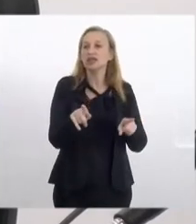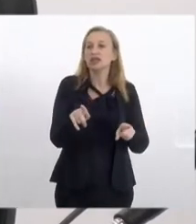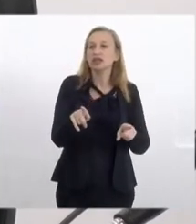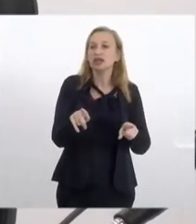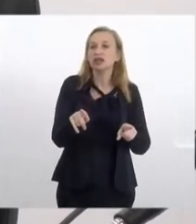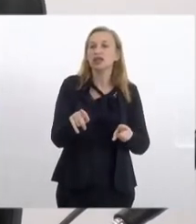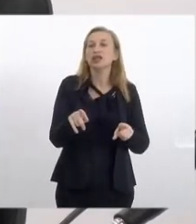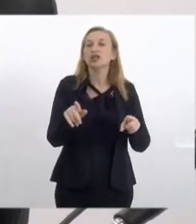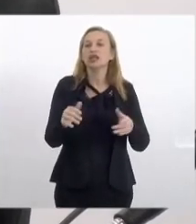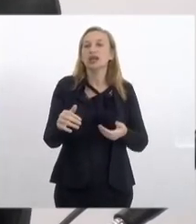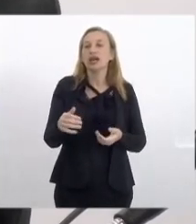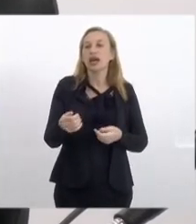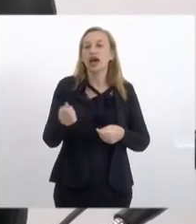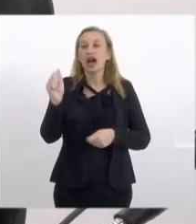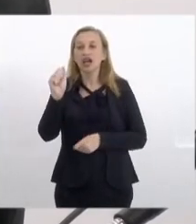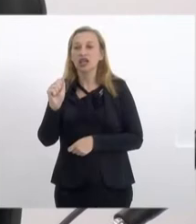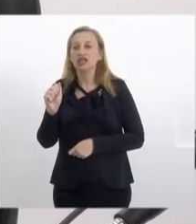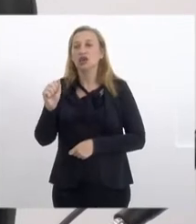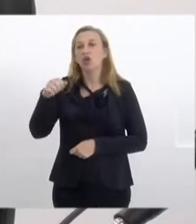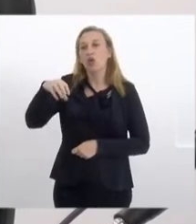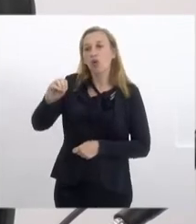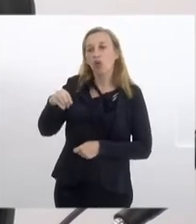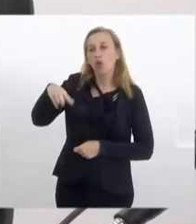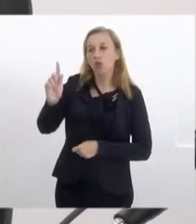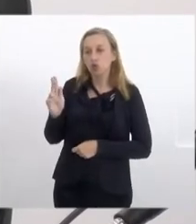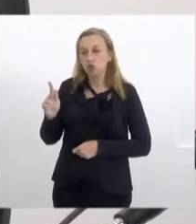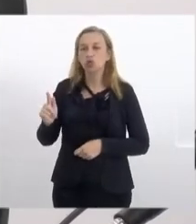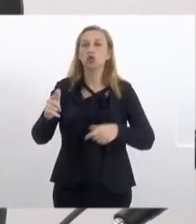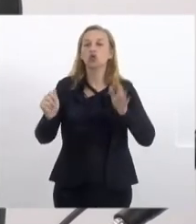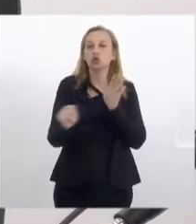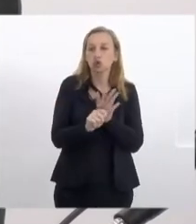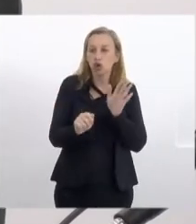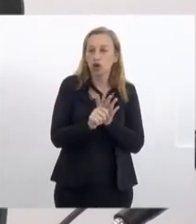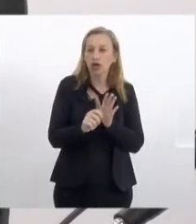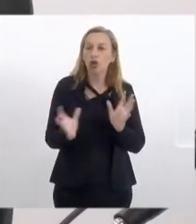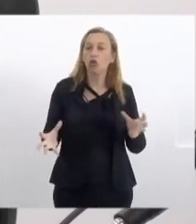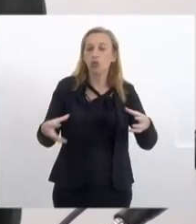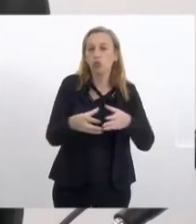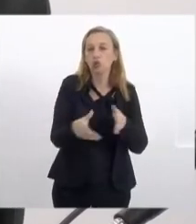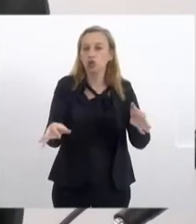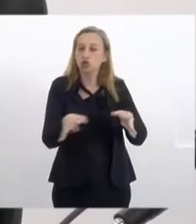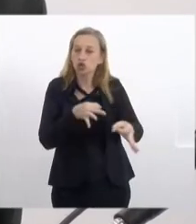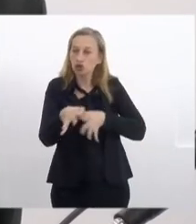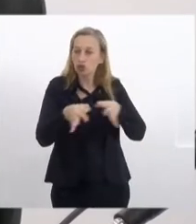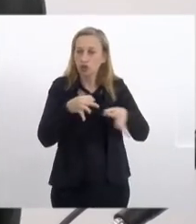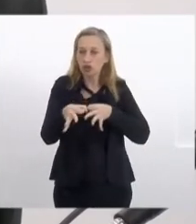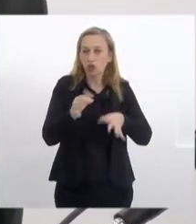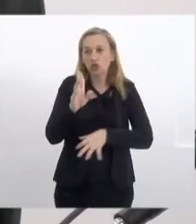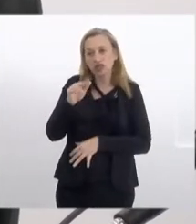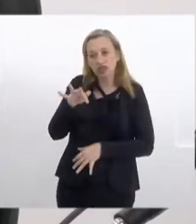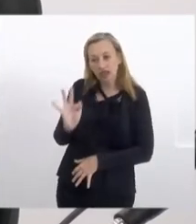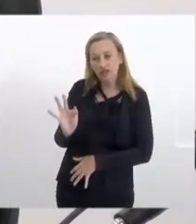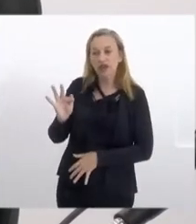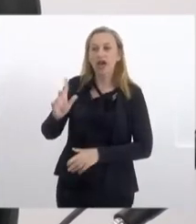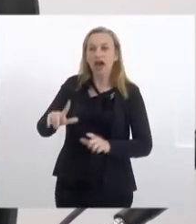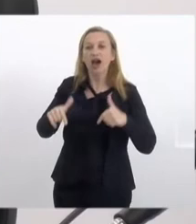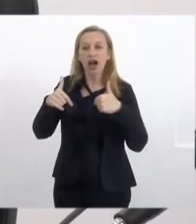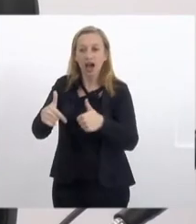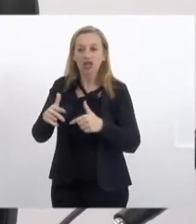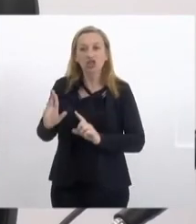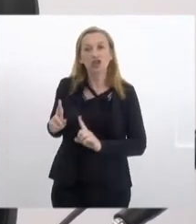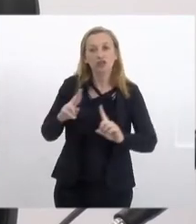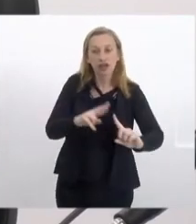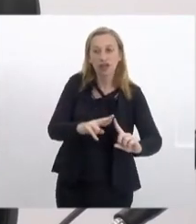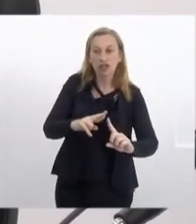né, que é a Agência da ONU para Drogas e Crimes. Então, é um projeto em conjunto que a gente está organizando. A Unicef atua na